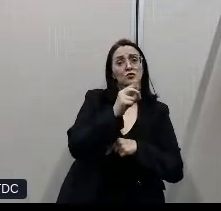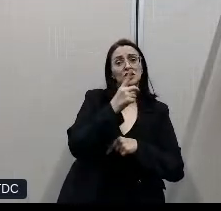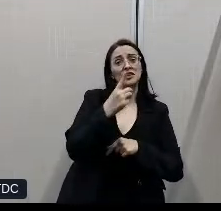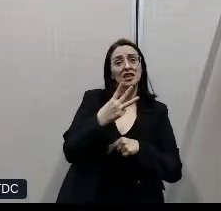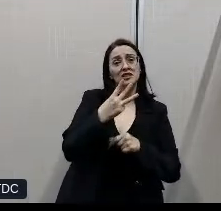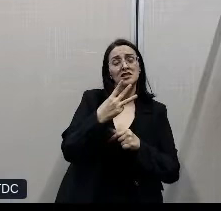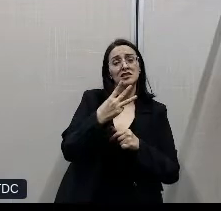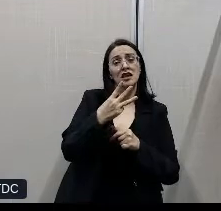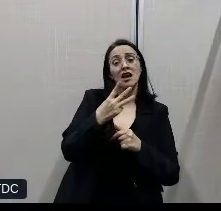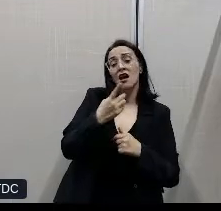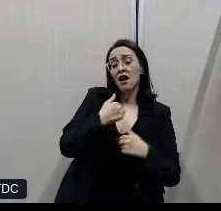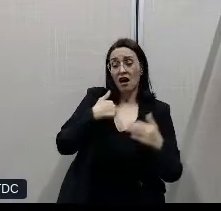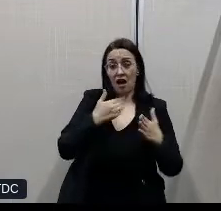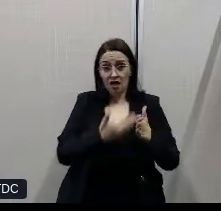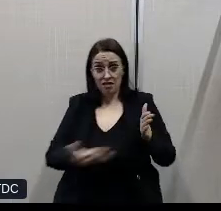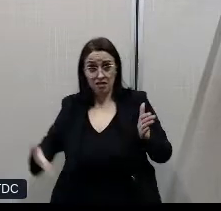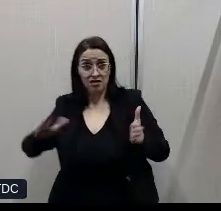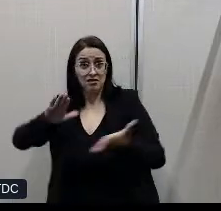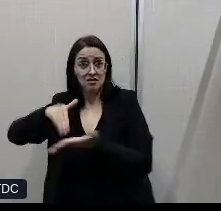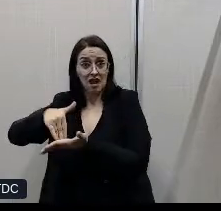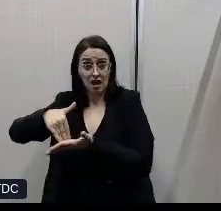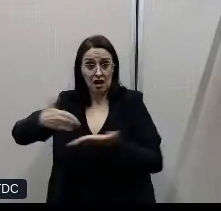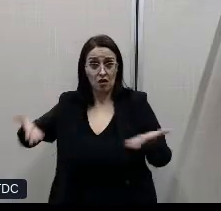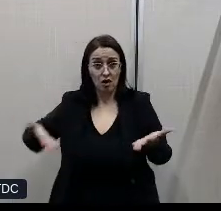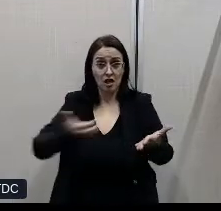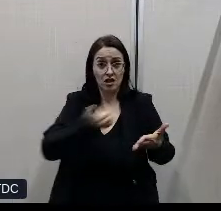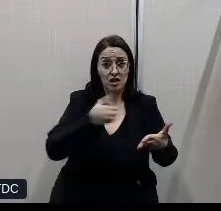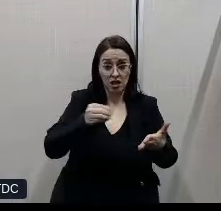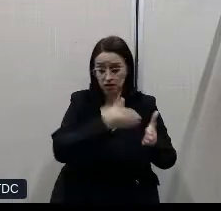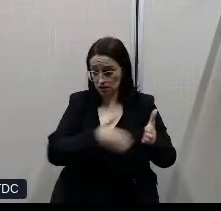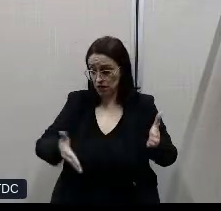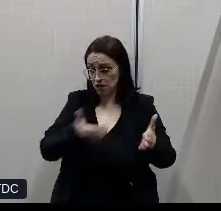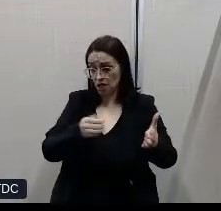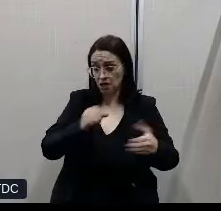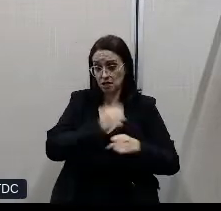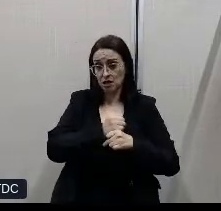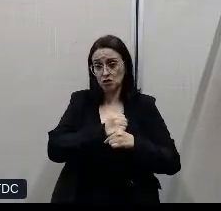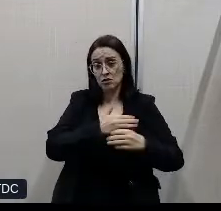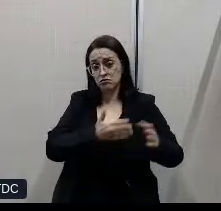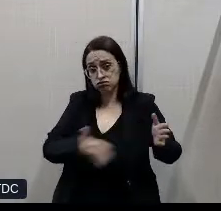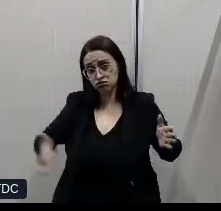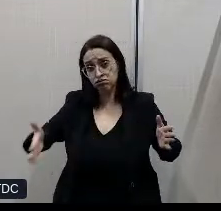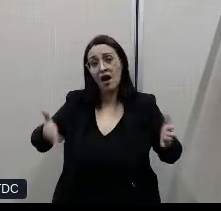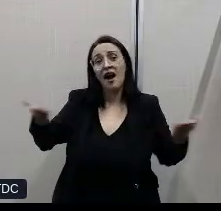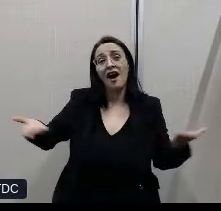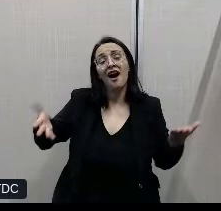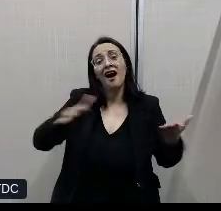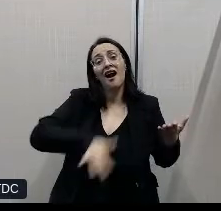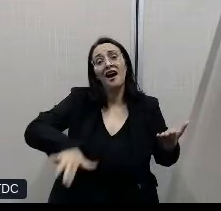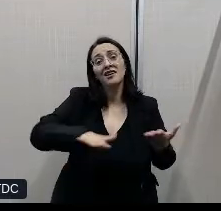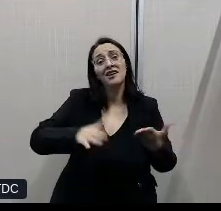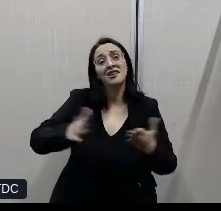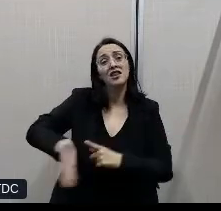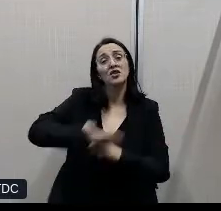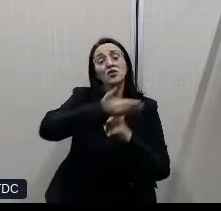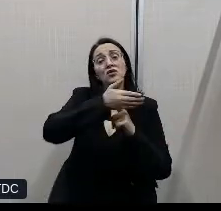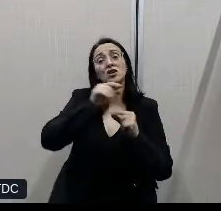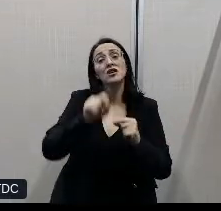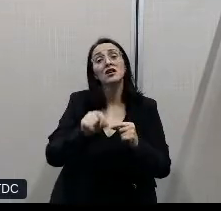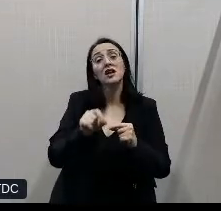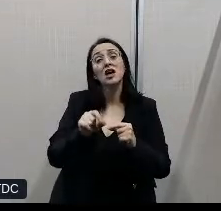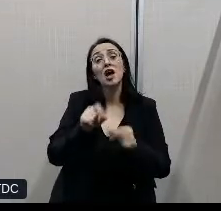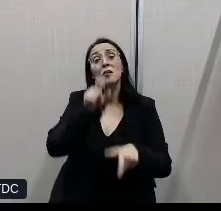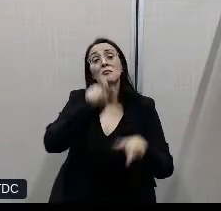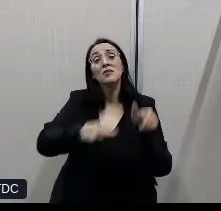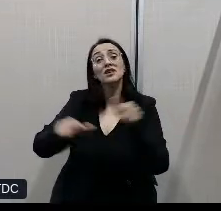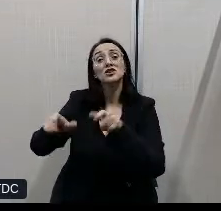agora, são quase 10 anos. Então, nesse momento, uma pessoa que está na carreira de tecnologia há todo esse tempo é a pessoa